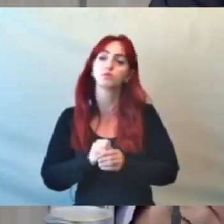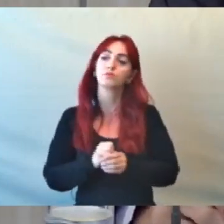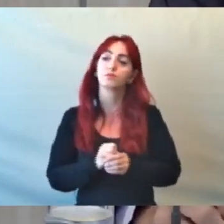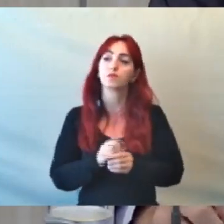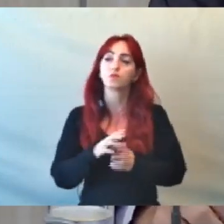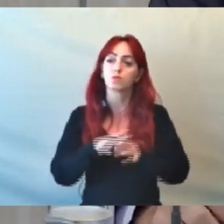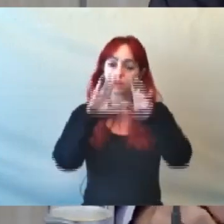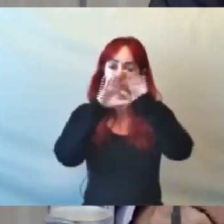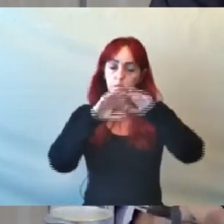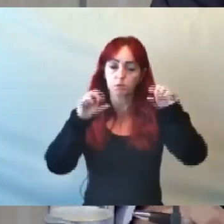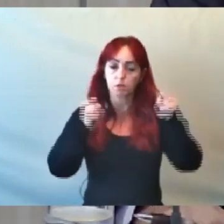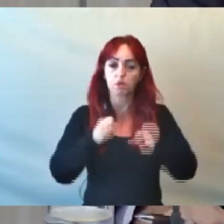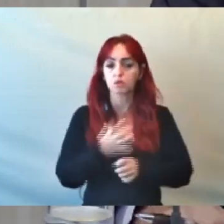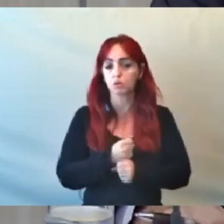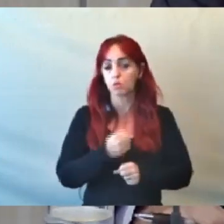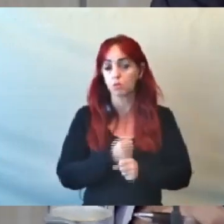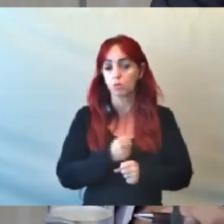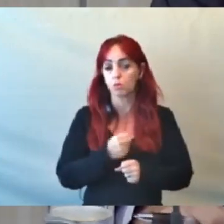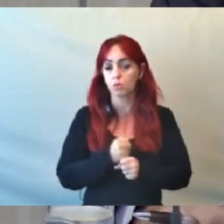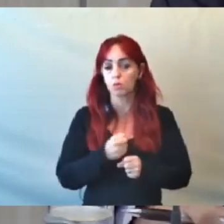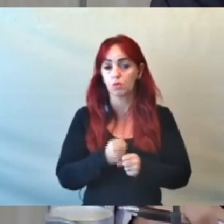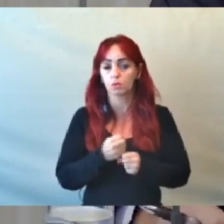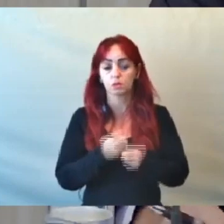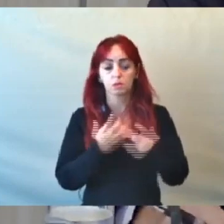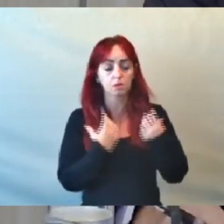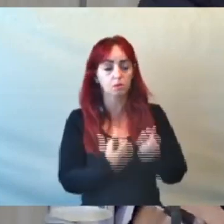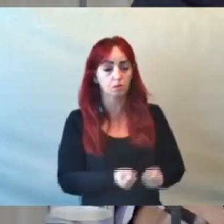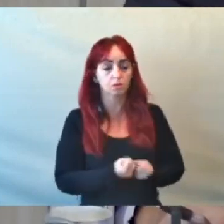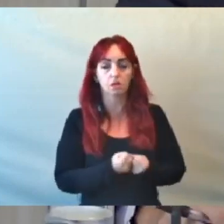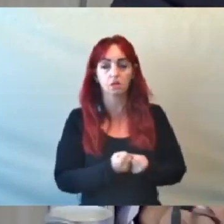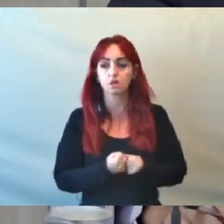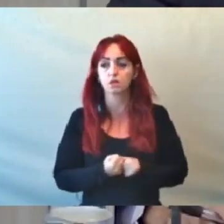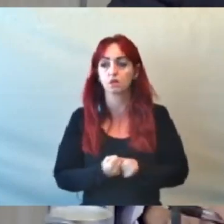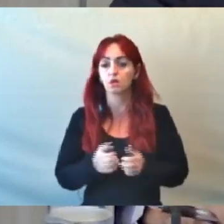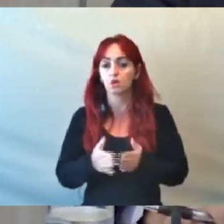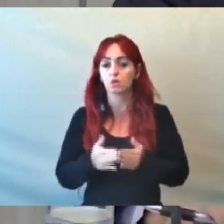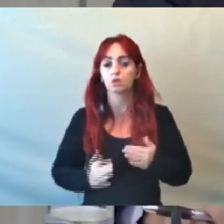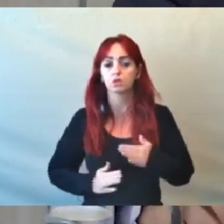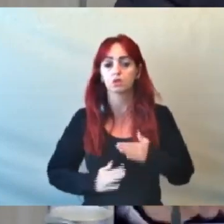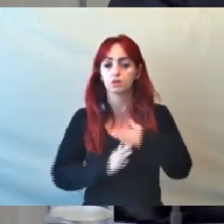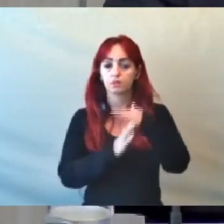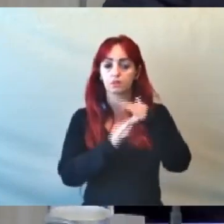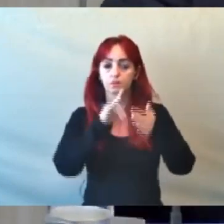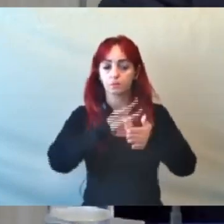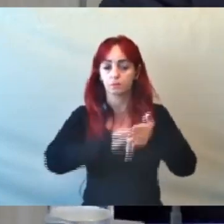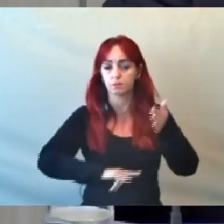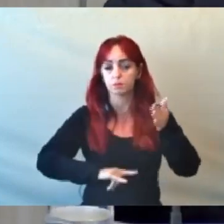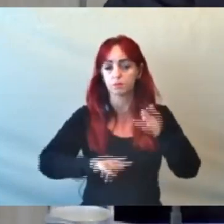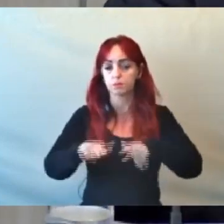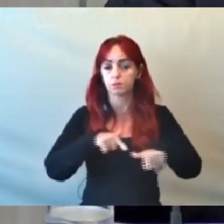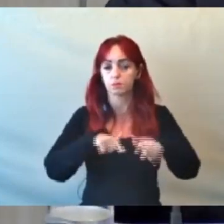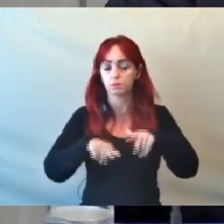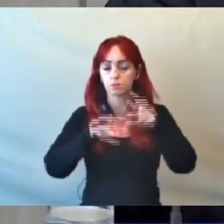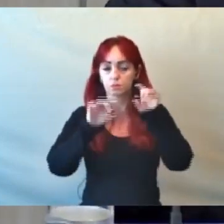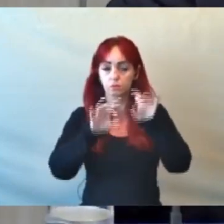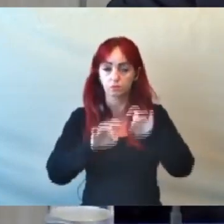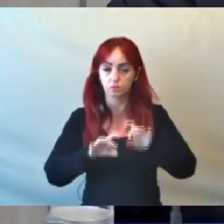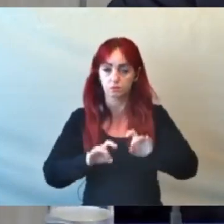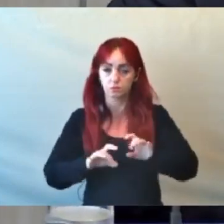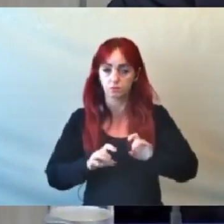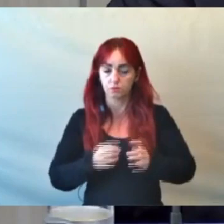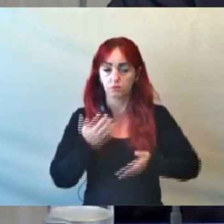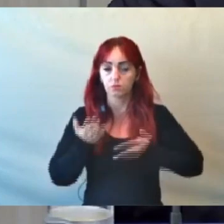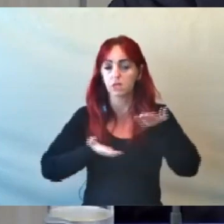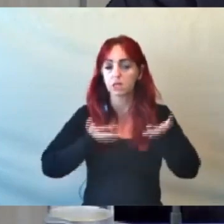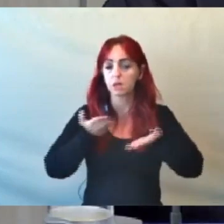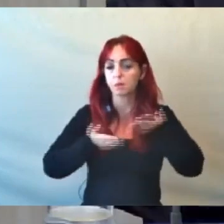de suspensão do contrato de serviços especializados de tratamento das águas da Lagoa da Pampulha,